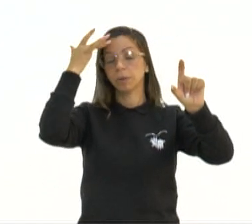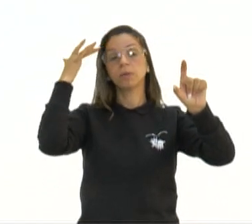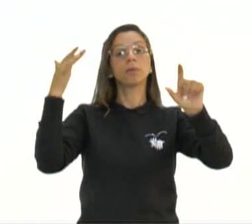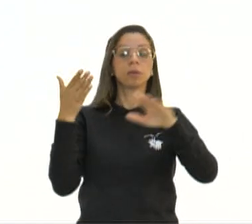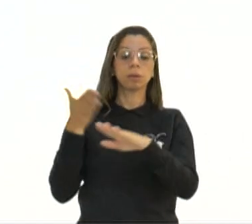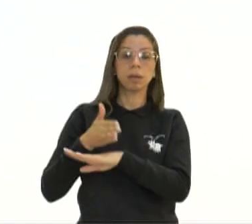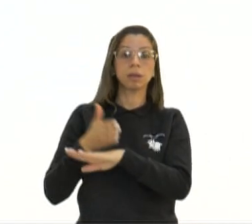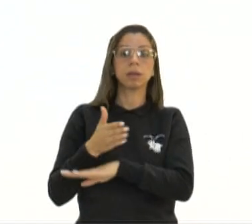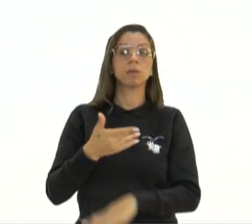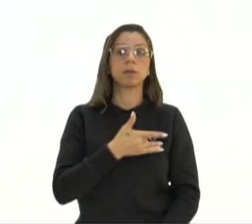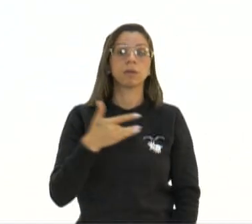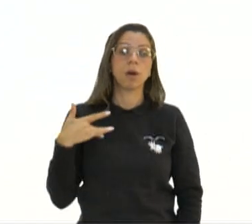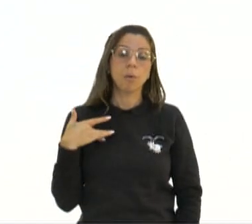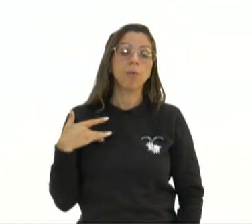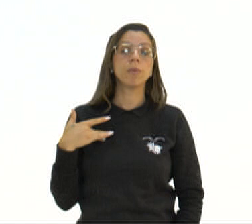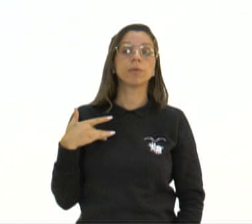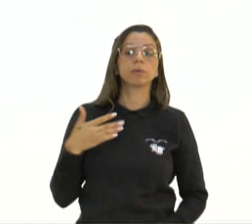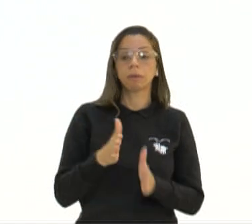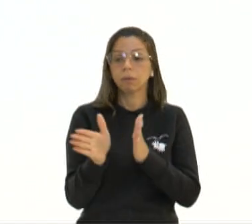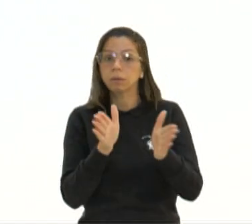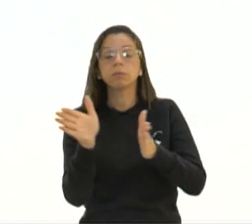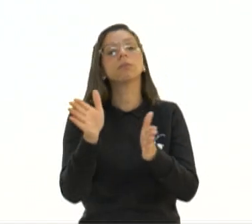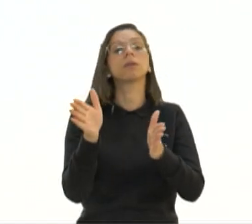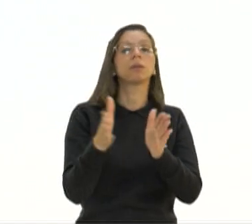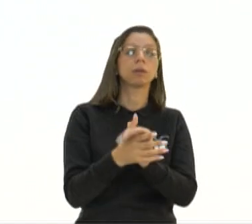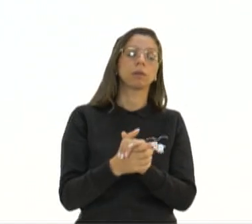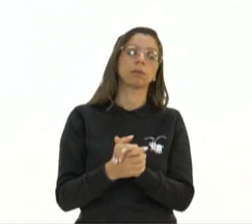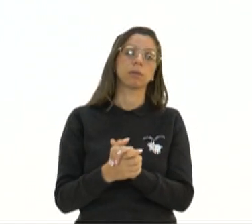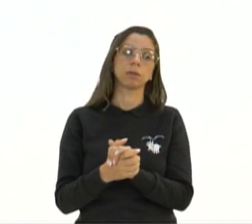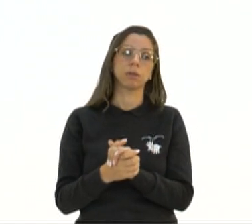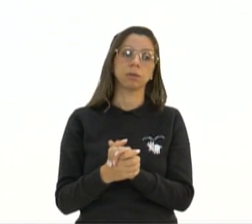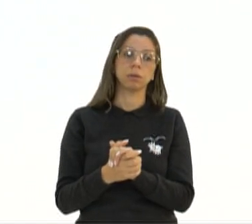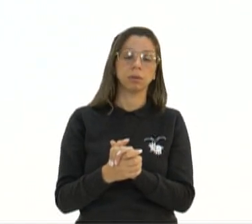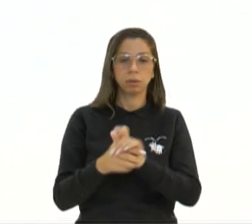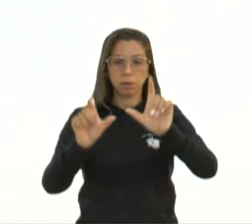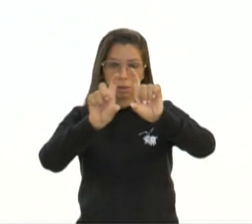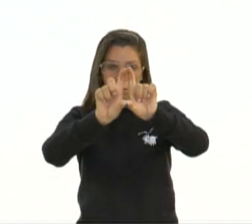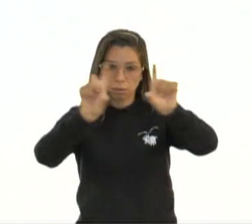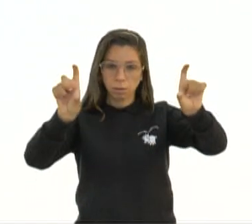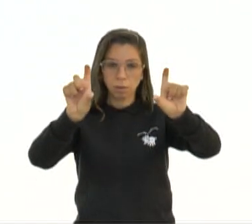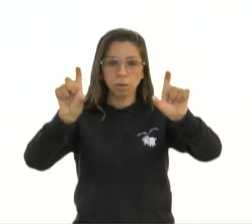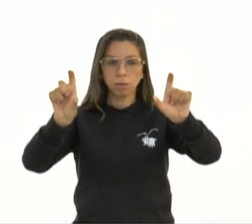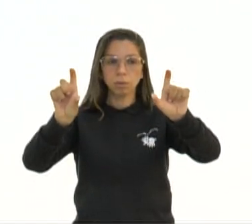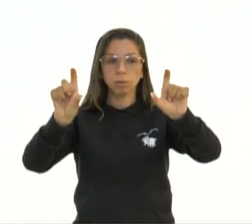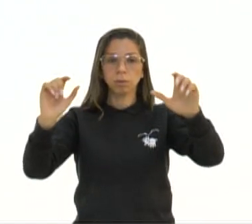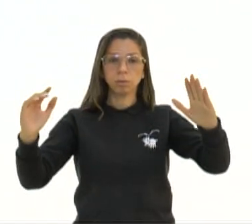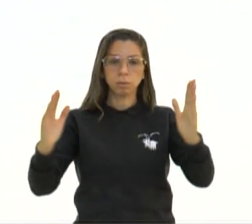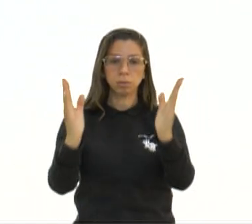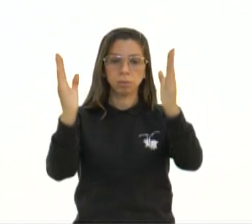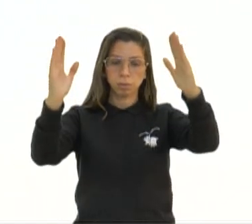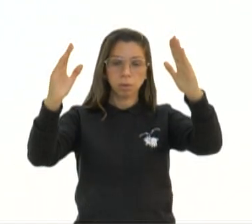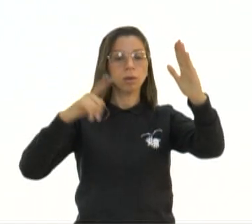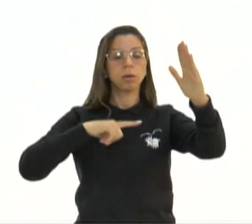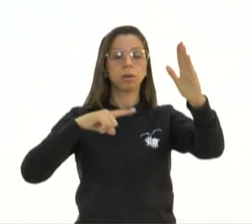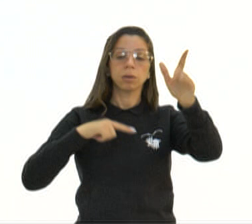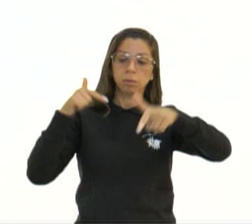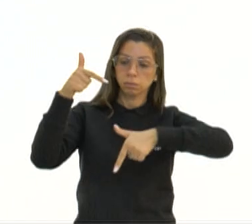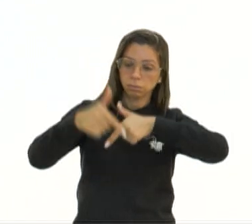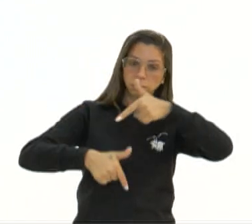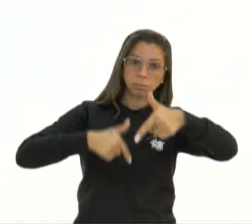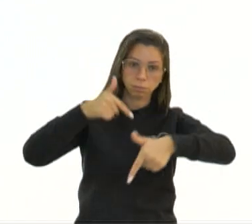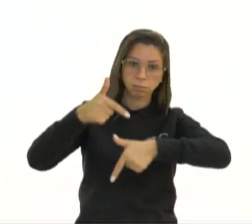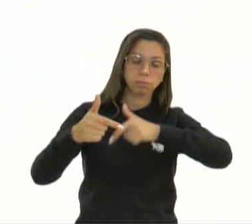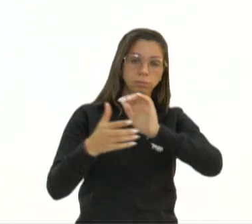acesso à saúde, prolongam a sua vida aí no planeta. No meio da pirâmide aqui, ó, mão de obra nós temos, né? A